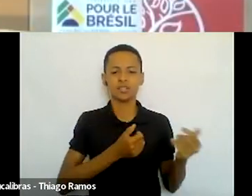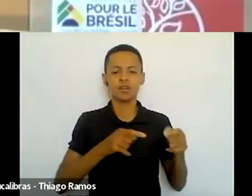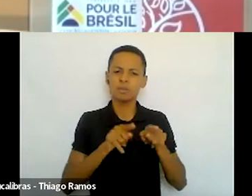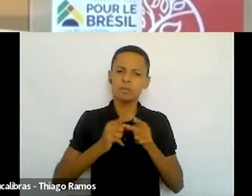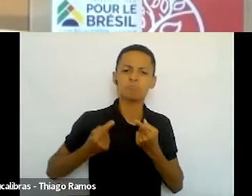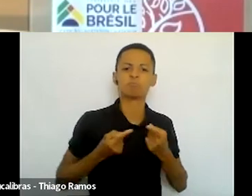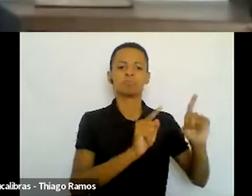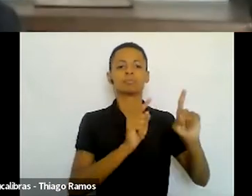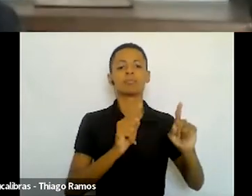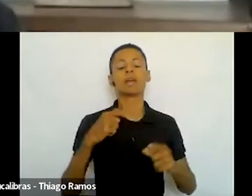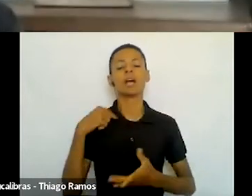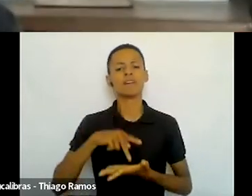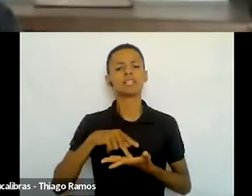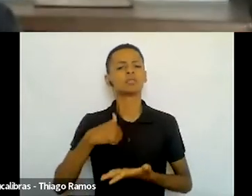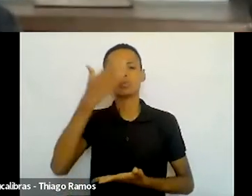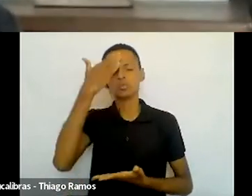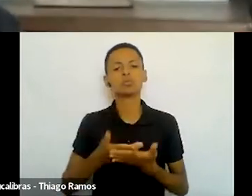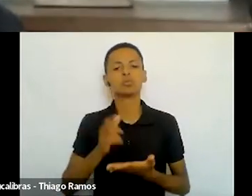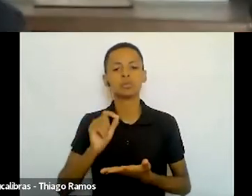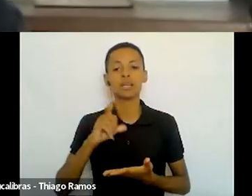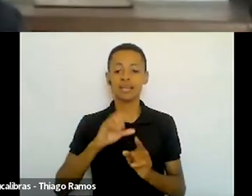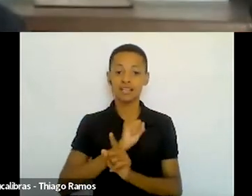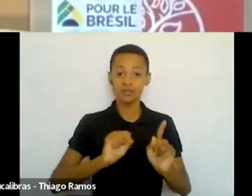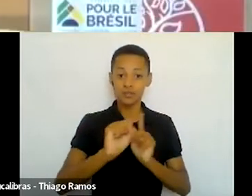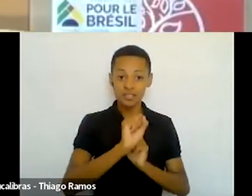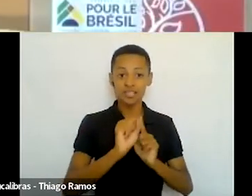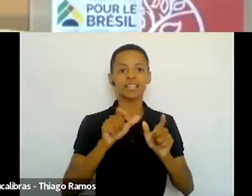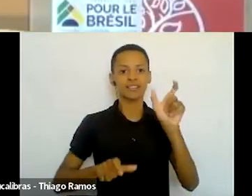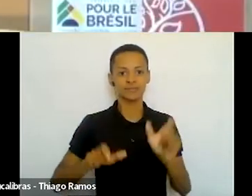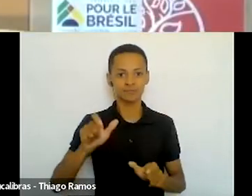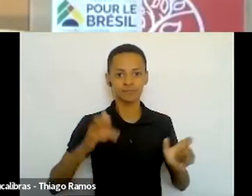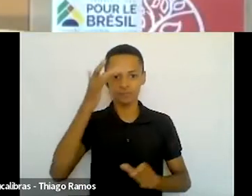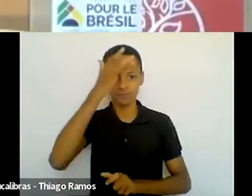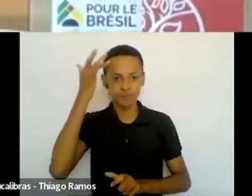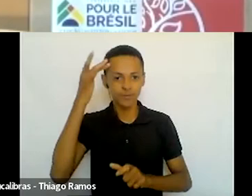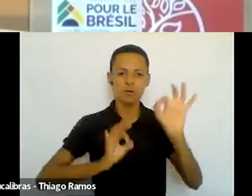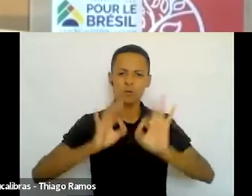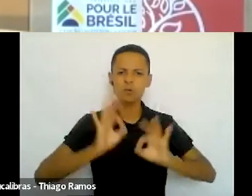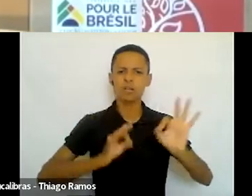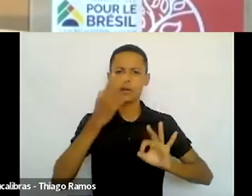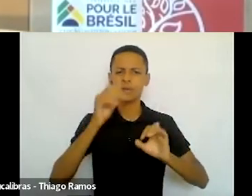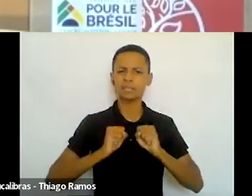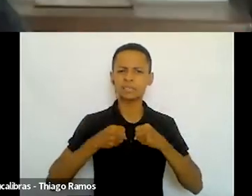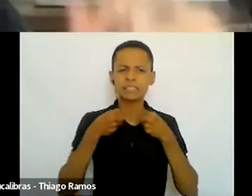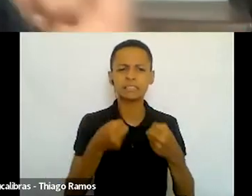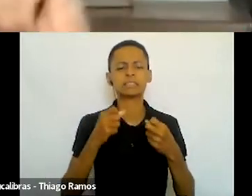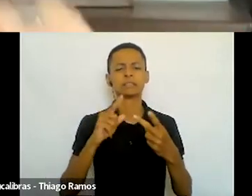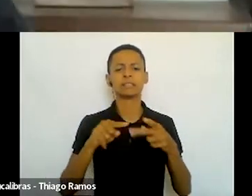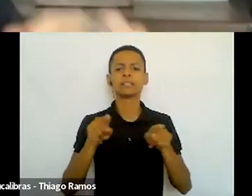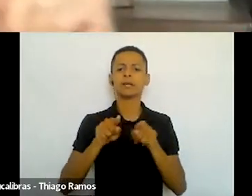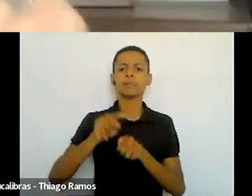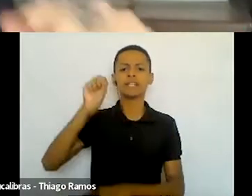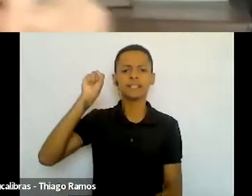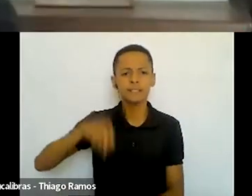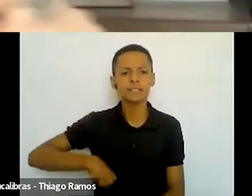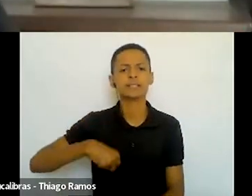é isso que eu acredito hoje. A sociedade civil organizada, falando, defendendo as suas causas e sim